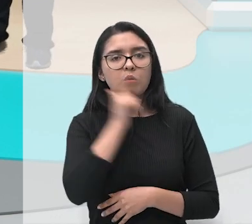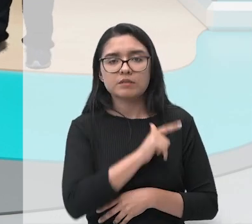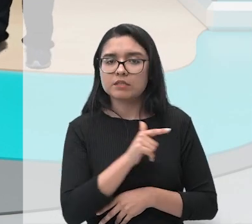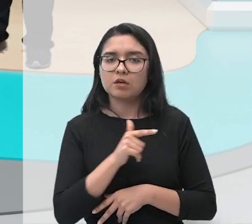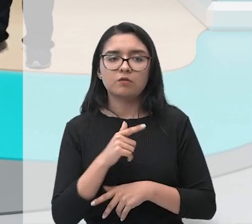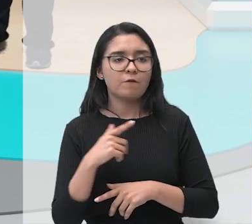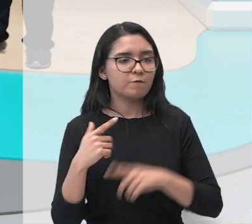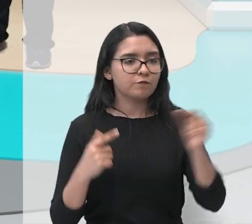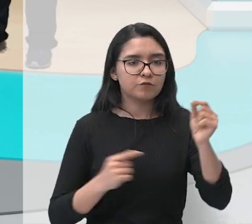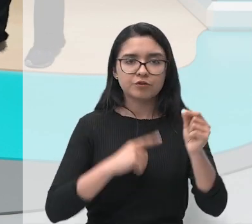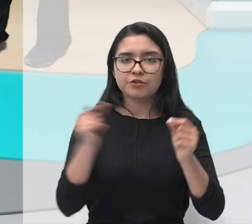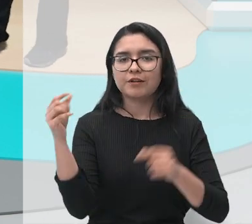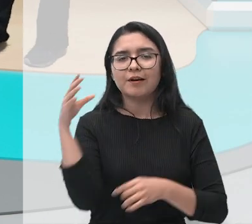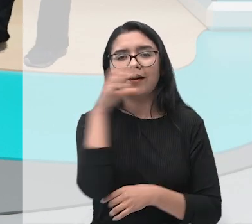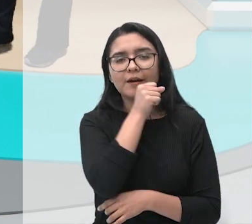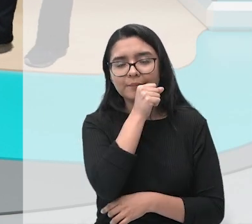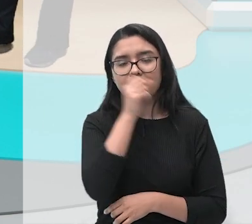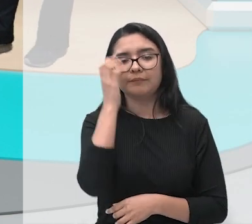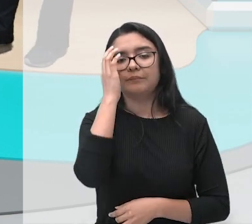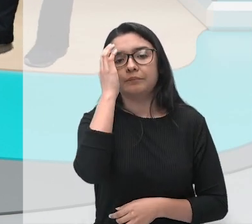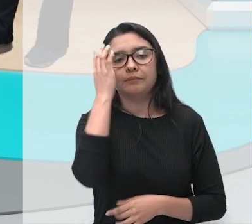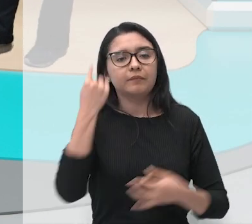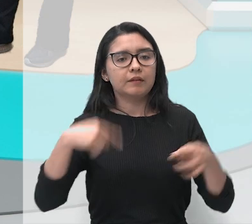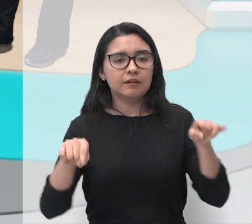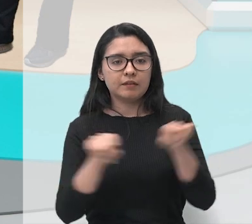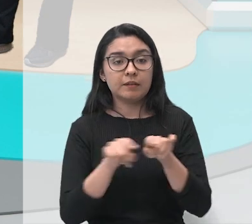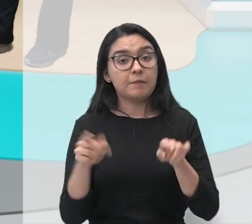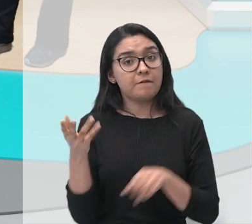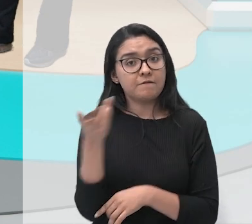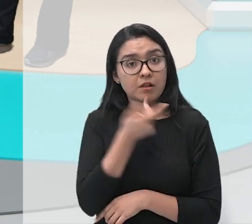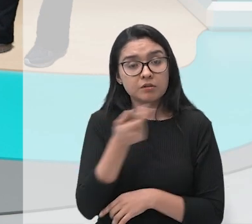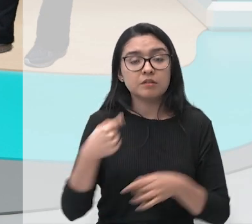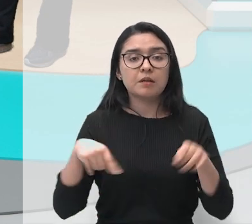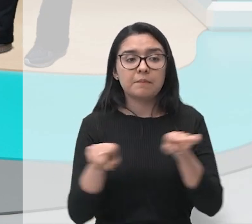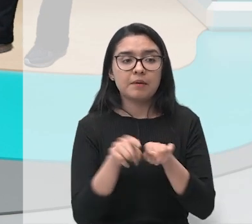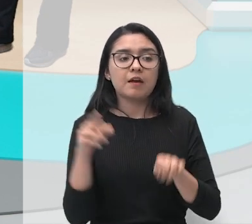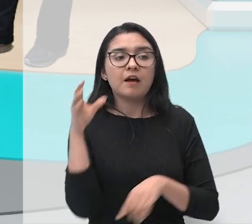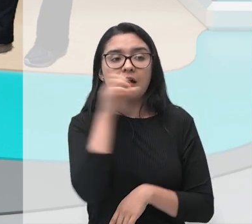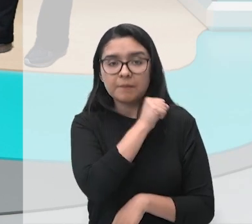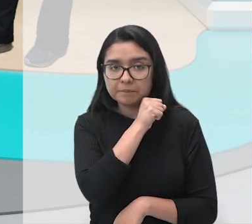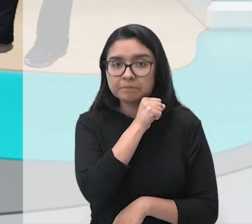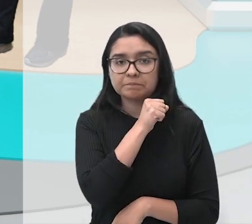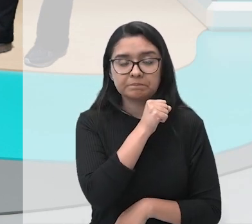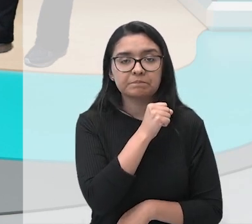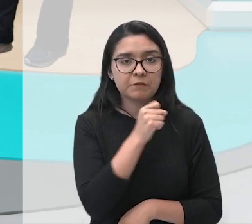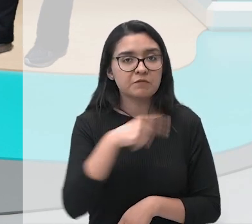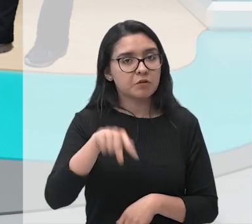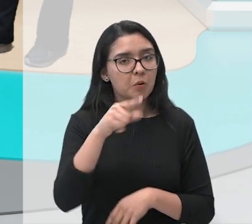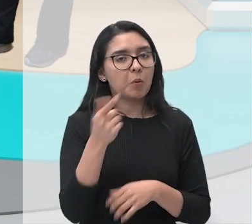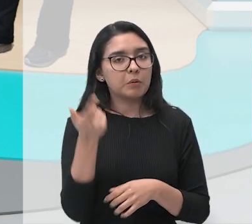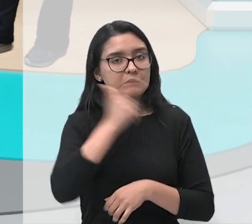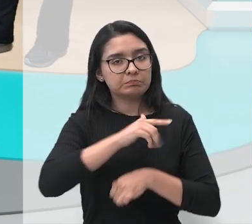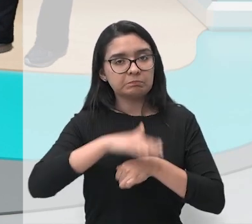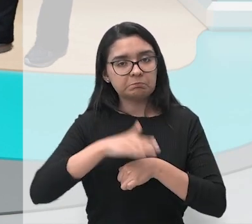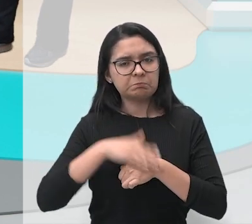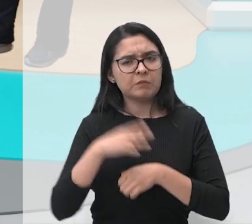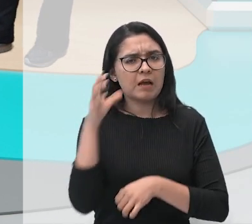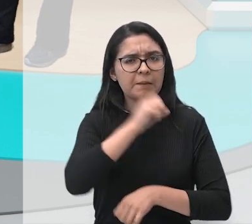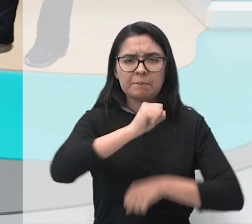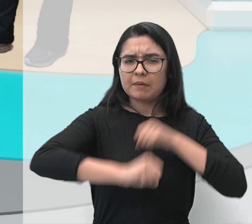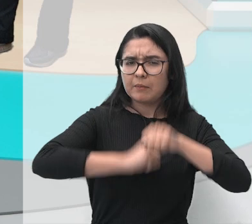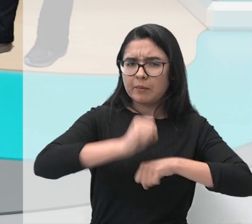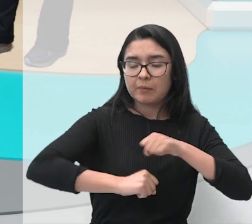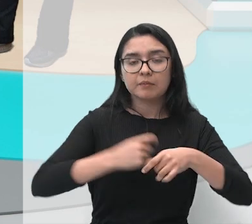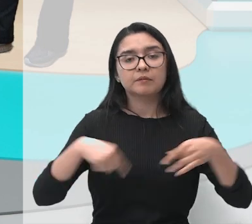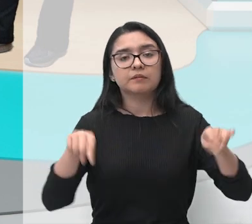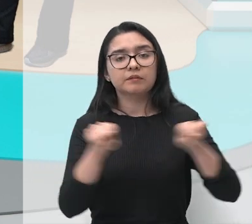virar e consigo sair correndo, né? Tem a questão da velocidade, de você realmente ser muito veloz, sair correndo